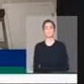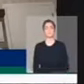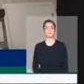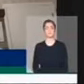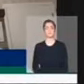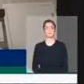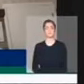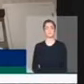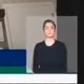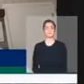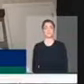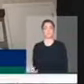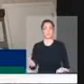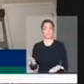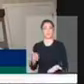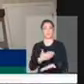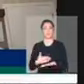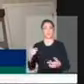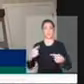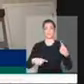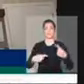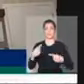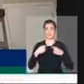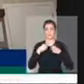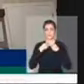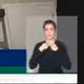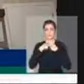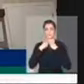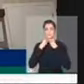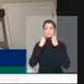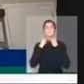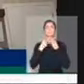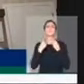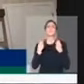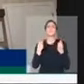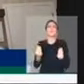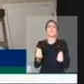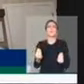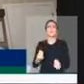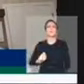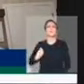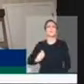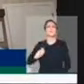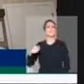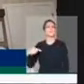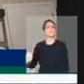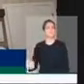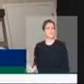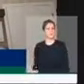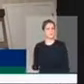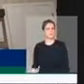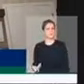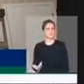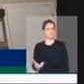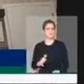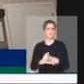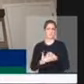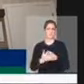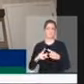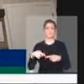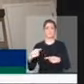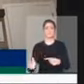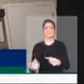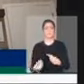sobre o que fazer pós poderia e dois fatos que